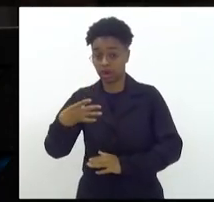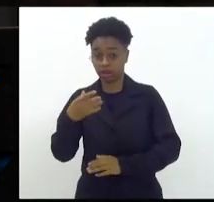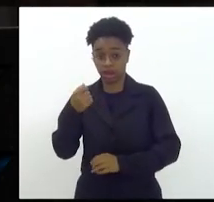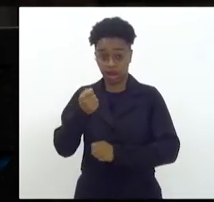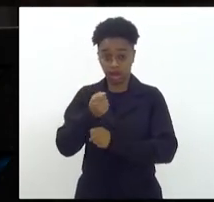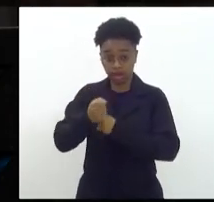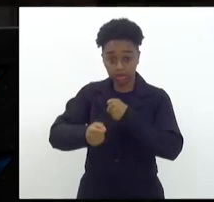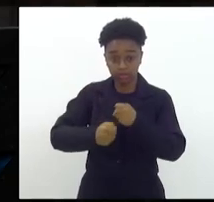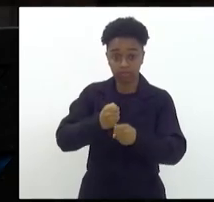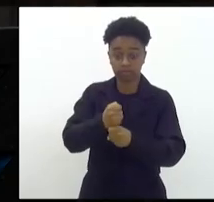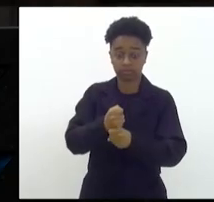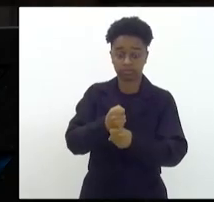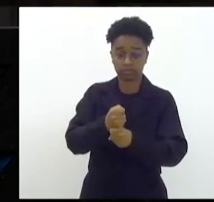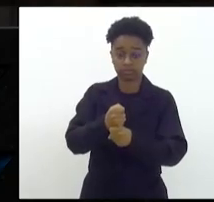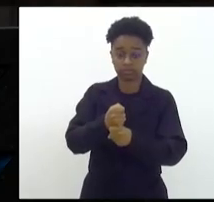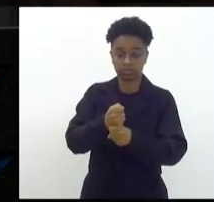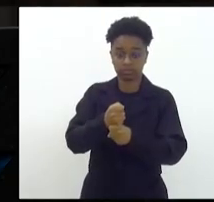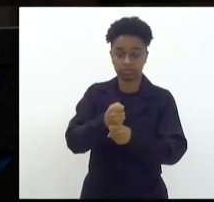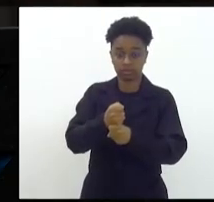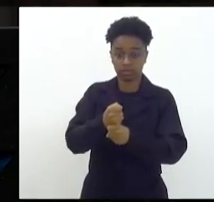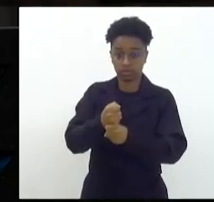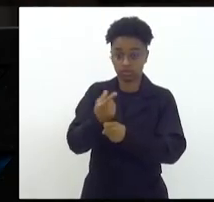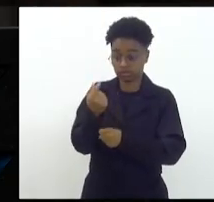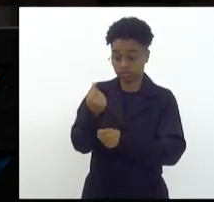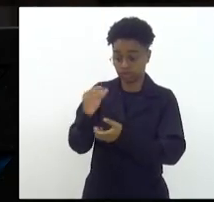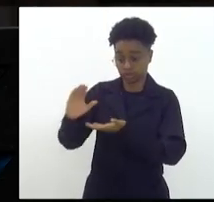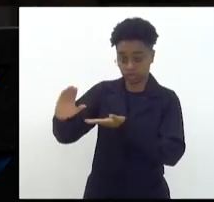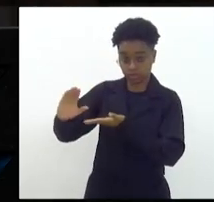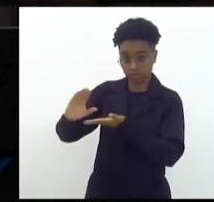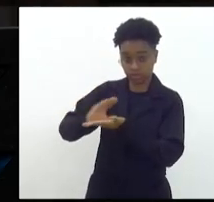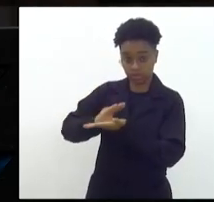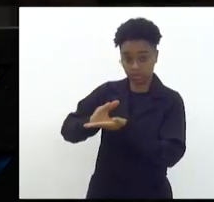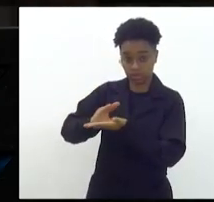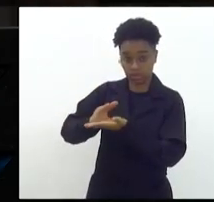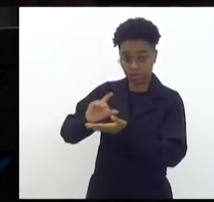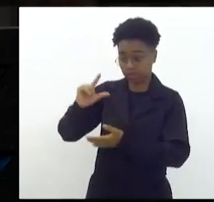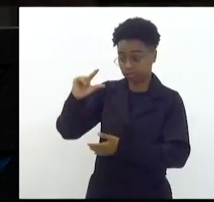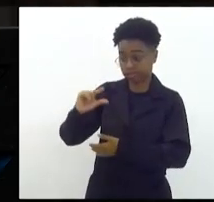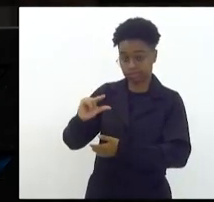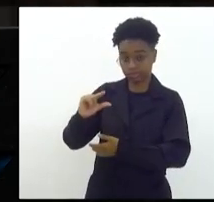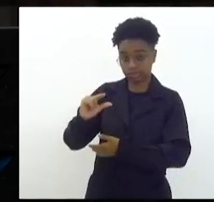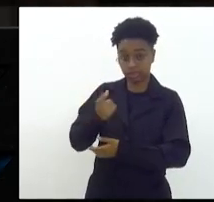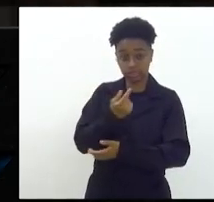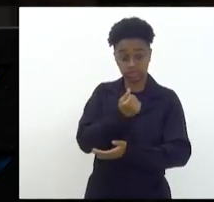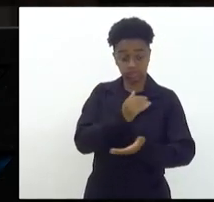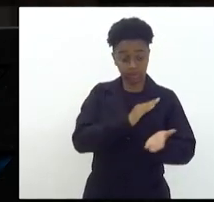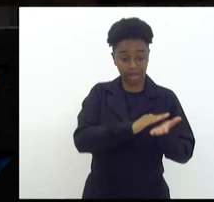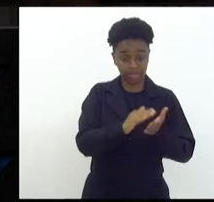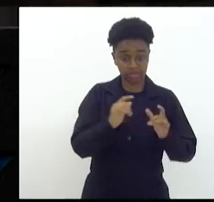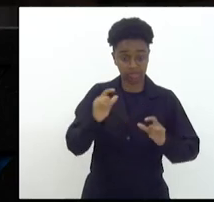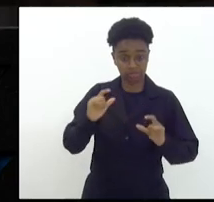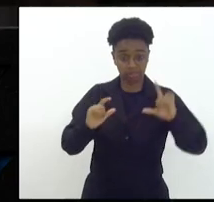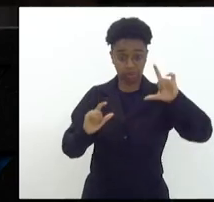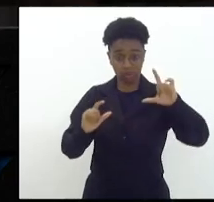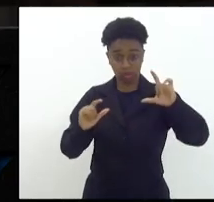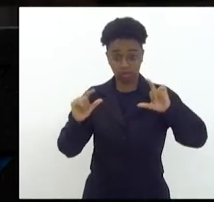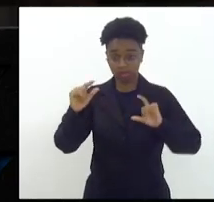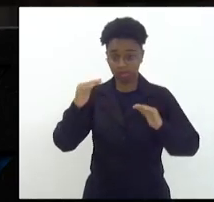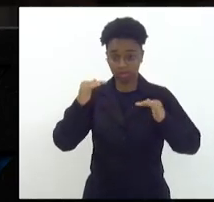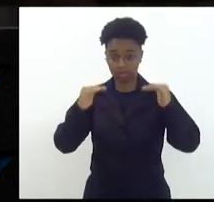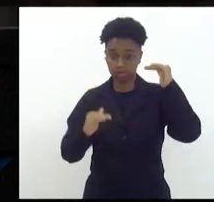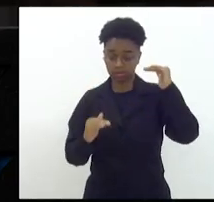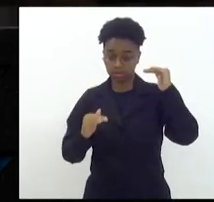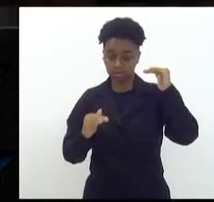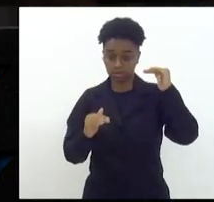vem a receita é menor que a despesa em 3.6 bilhões